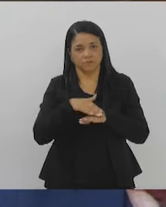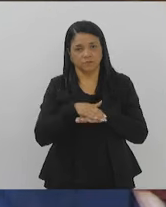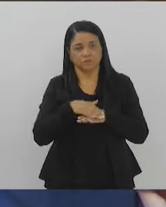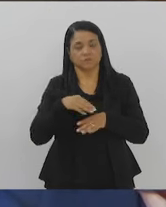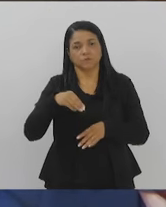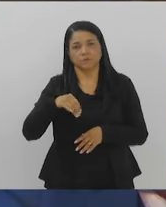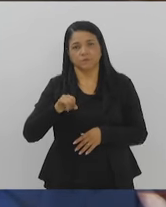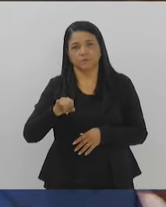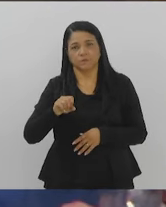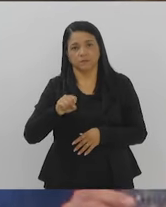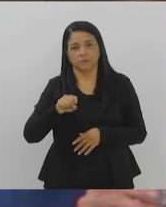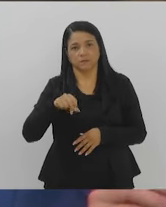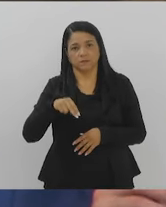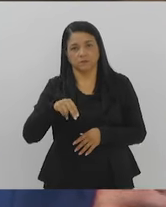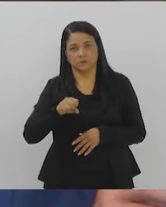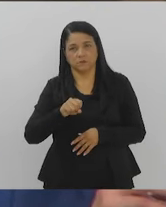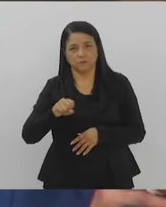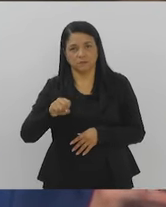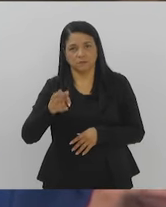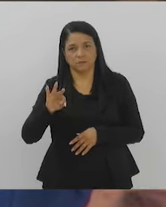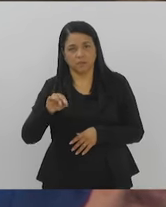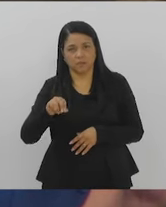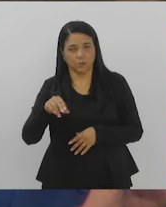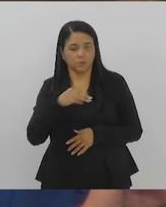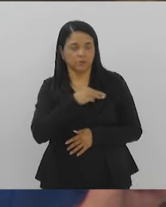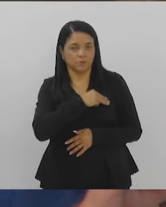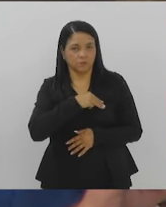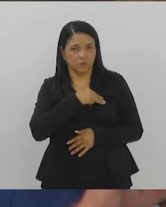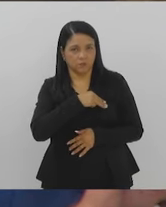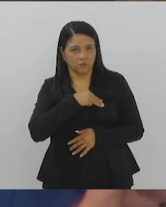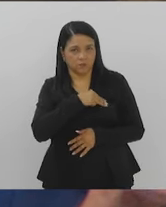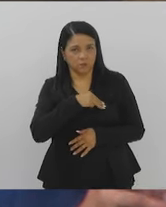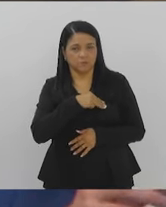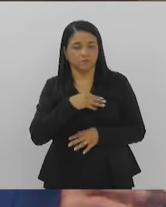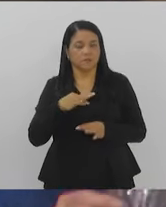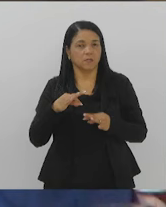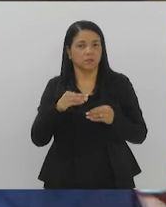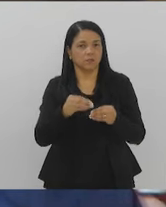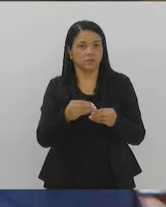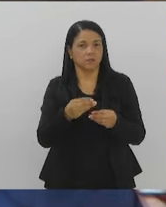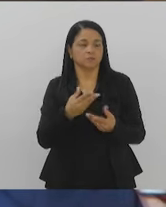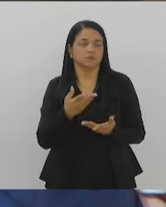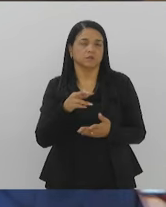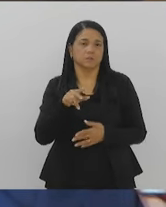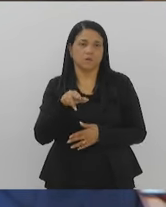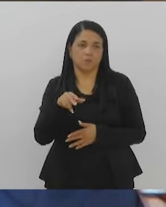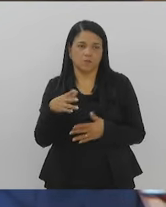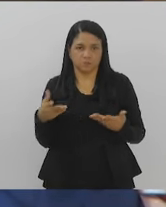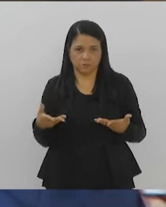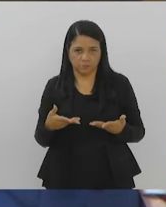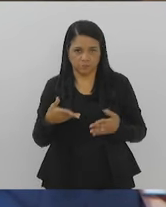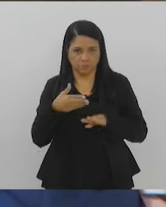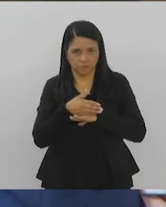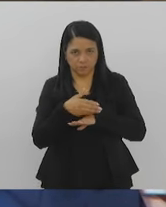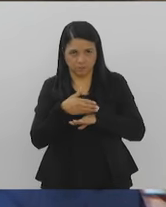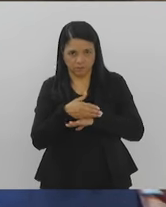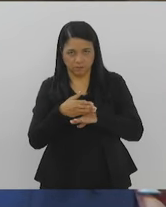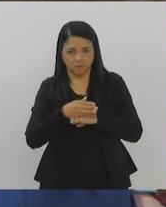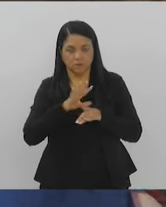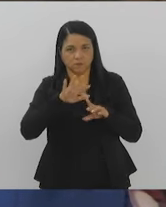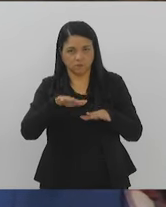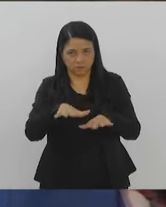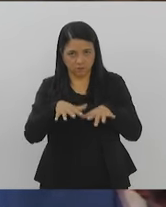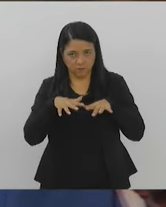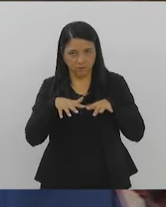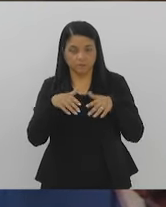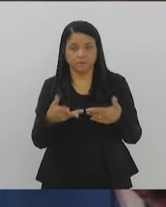Ministério de Madureira, aos amados e queridos irmãos que aqui estão. Nas